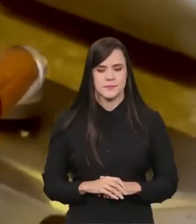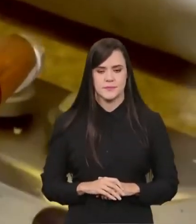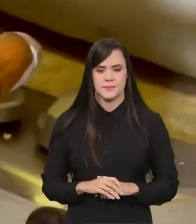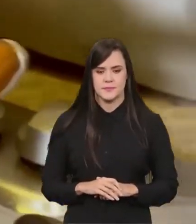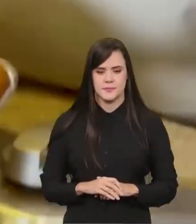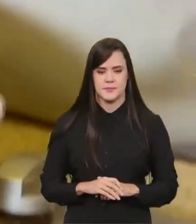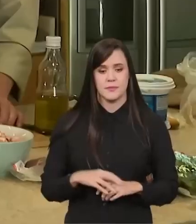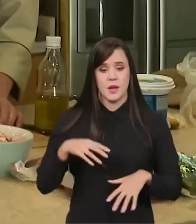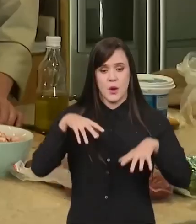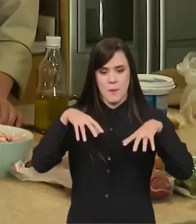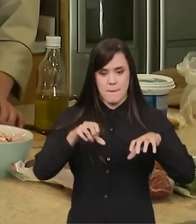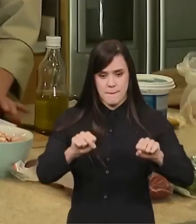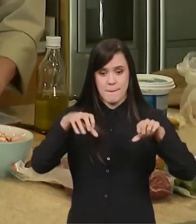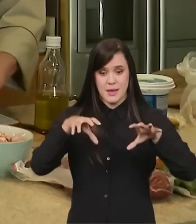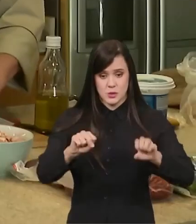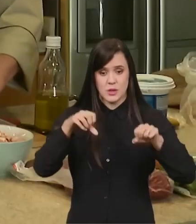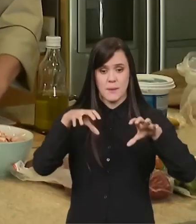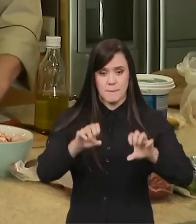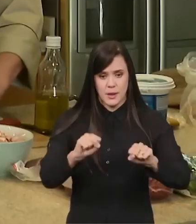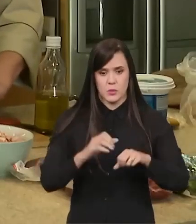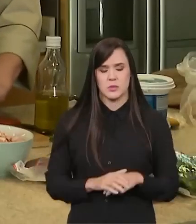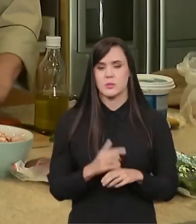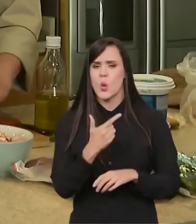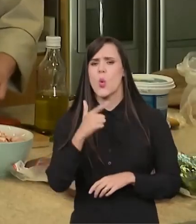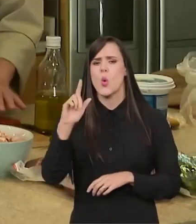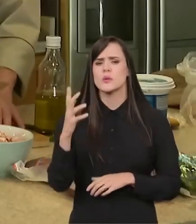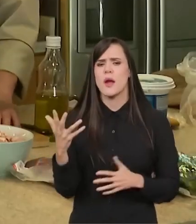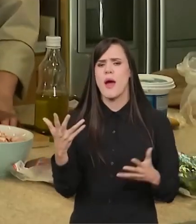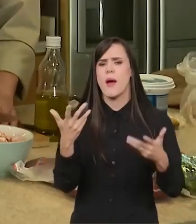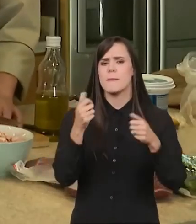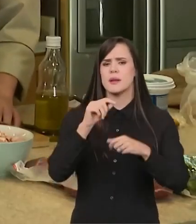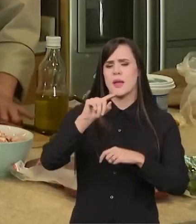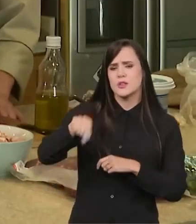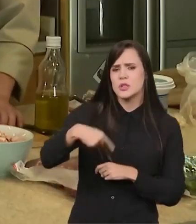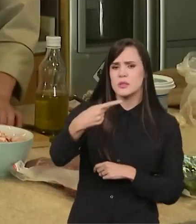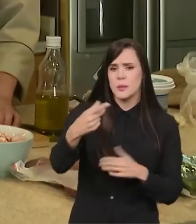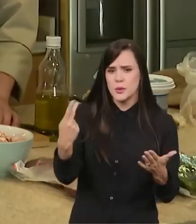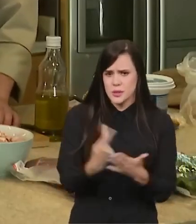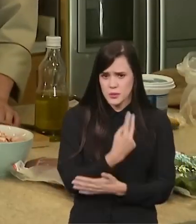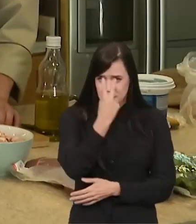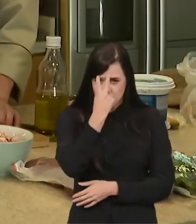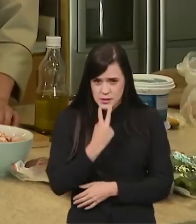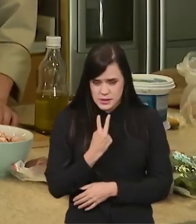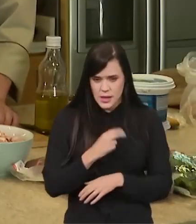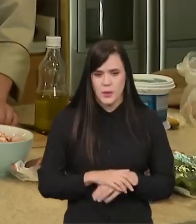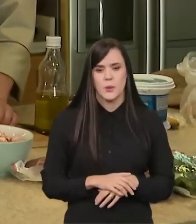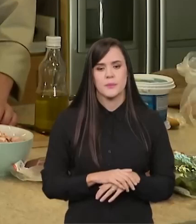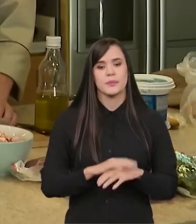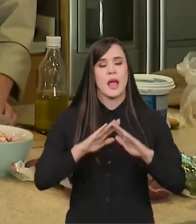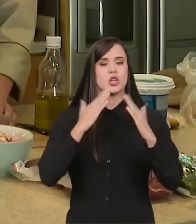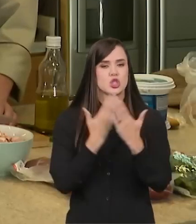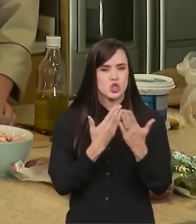Sou massoterapeuta. E essa outra habilidade também veio depois do... Depois que eu fiquei cego, eu fiz na Escola de